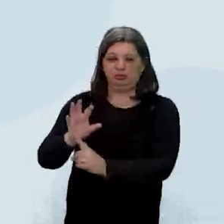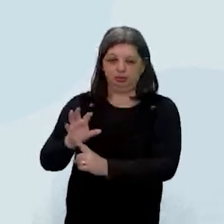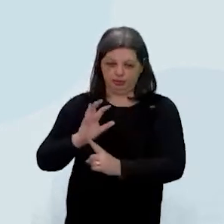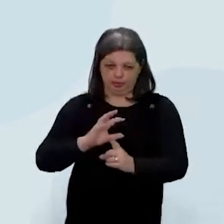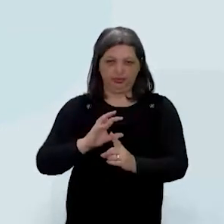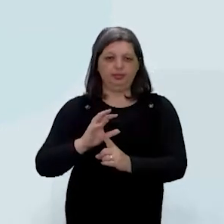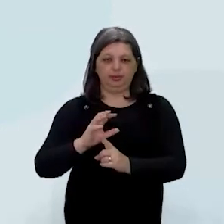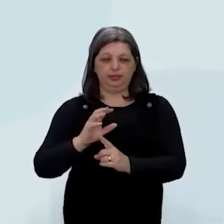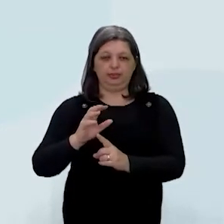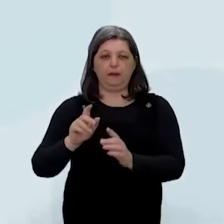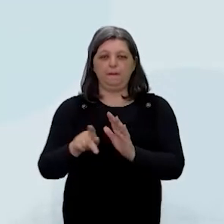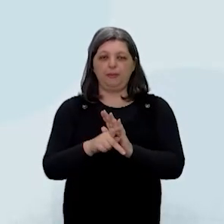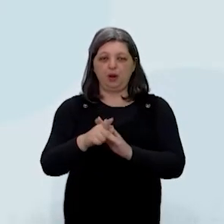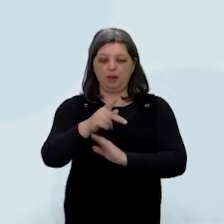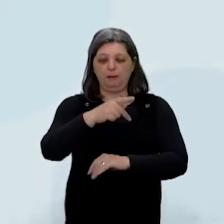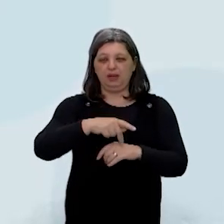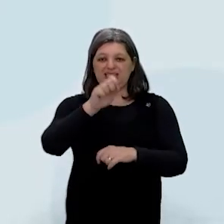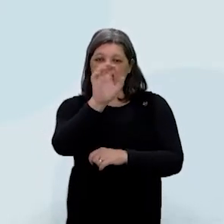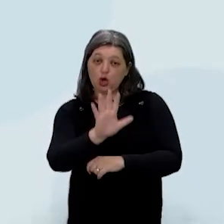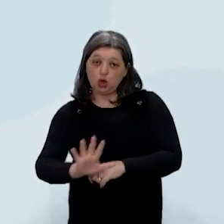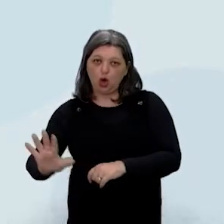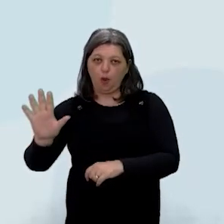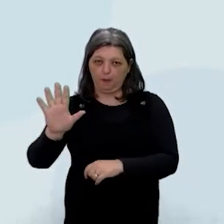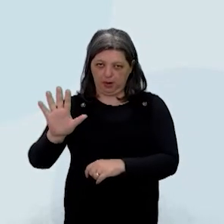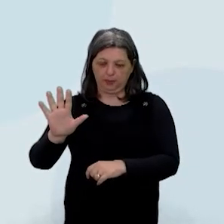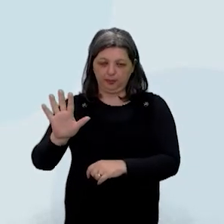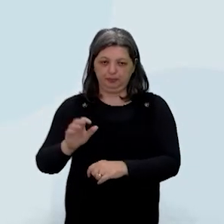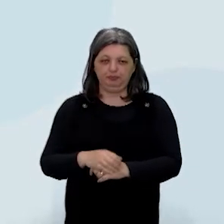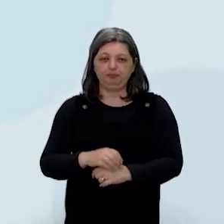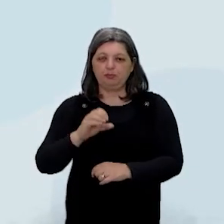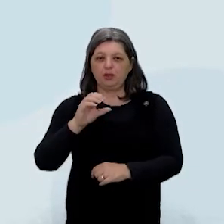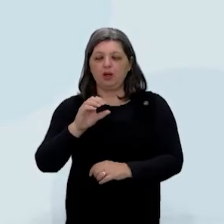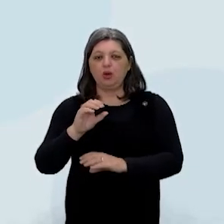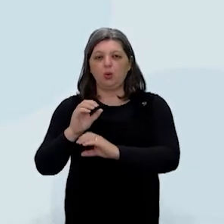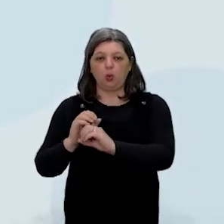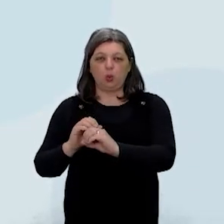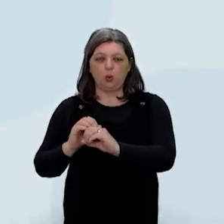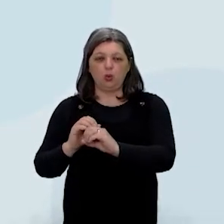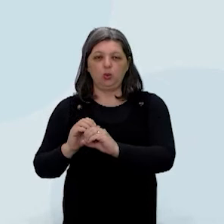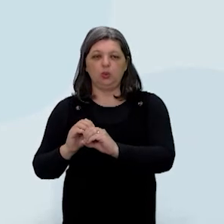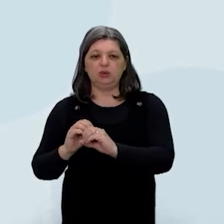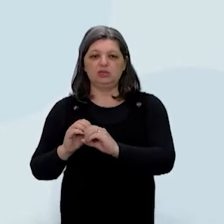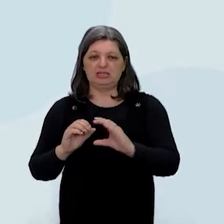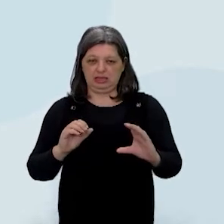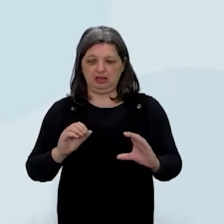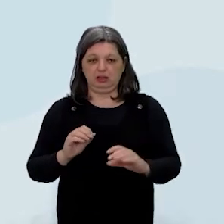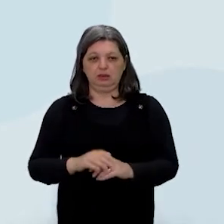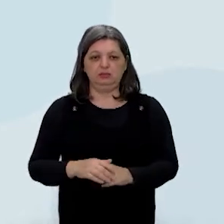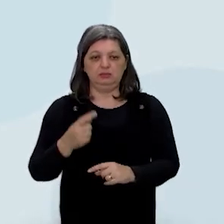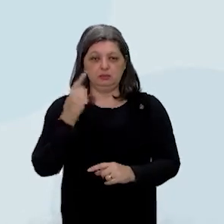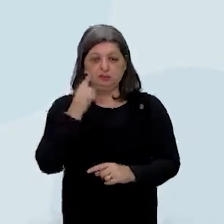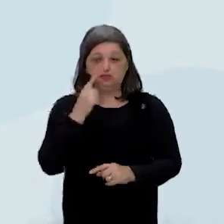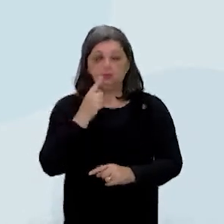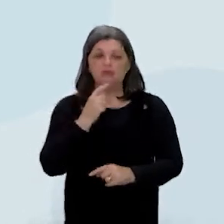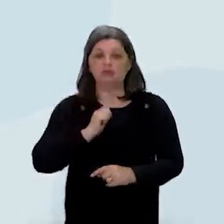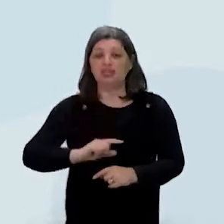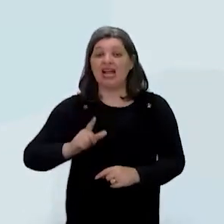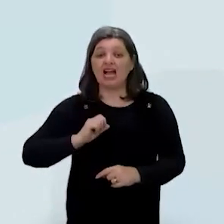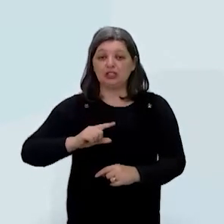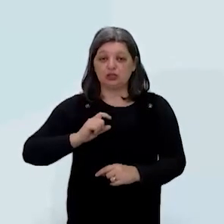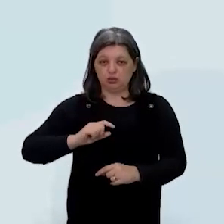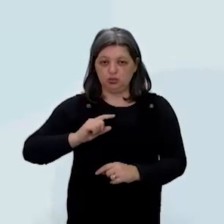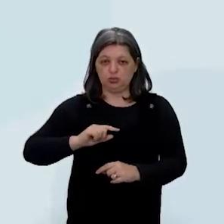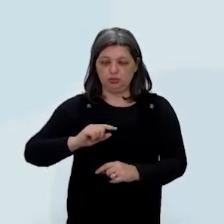aí na Europa Ocidental, tá? Já as partes em azul são as partes aí